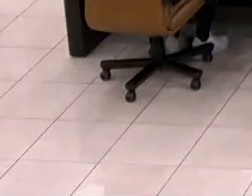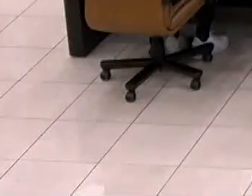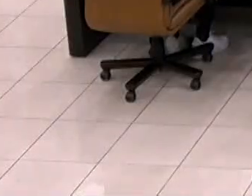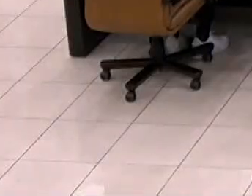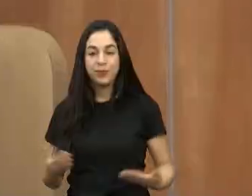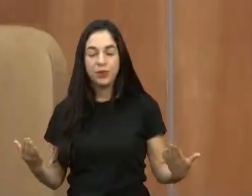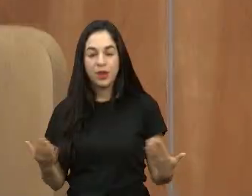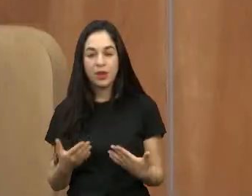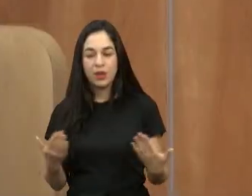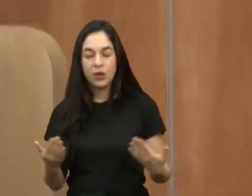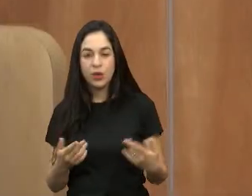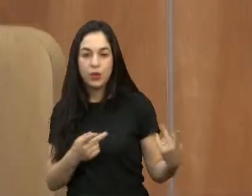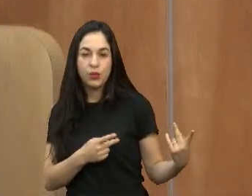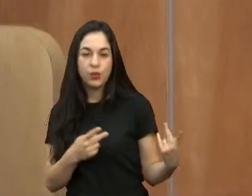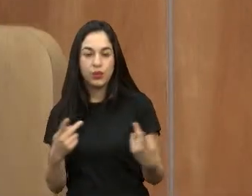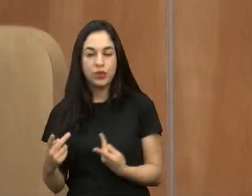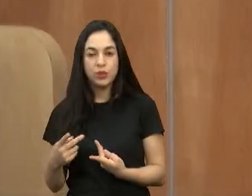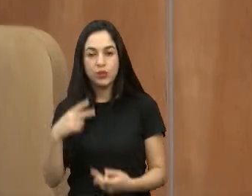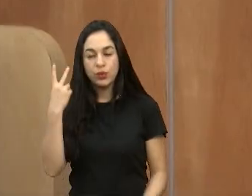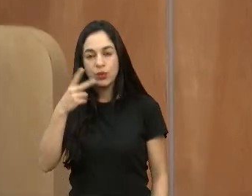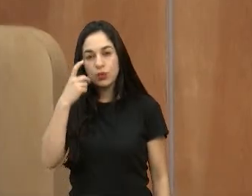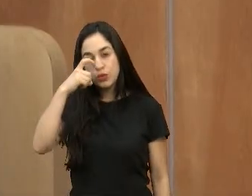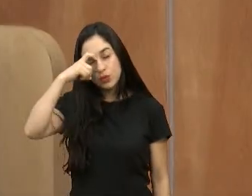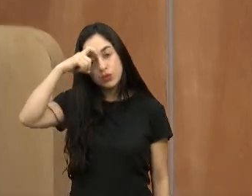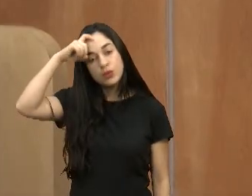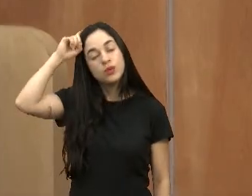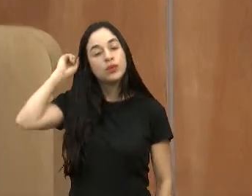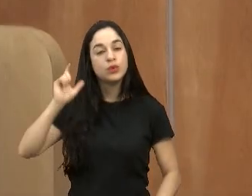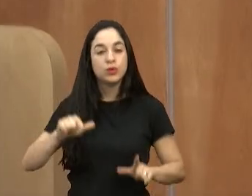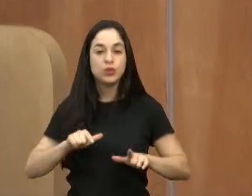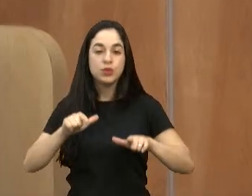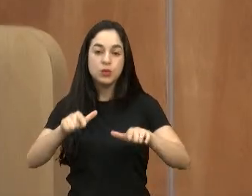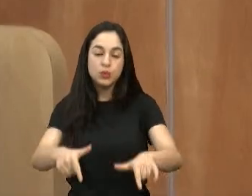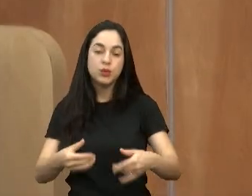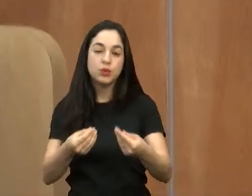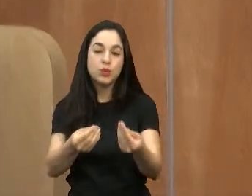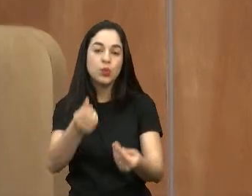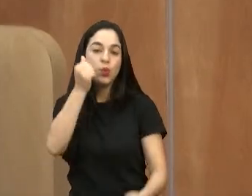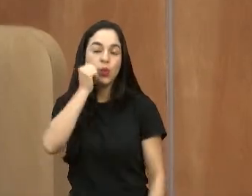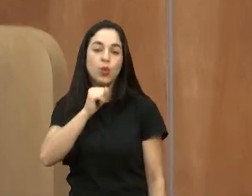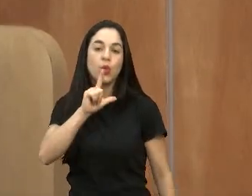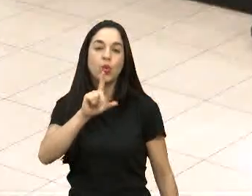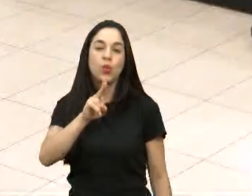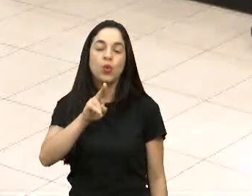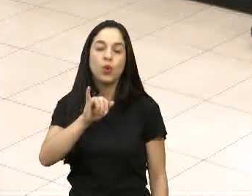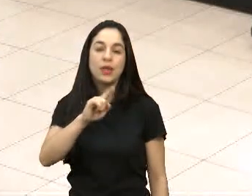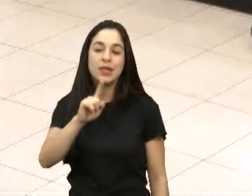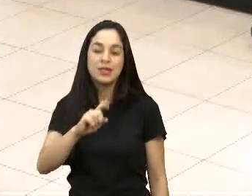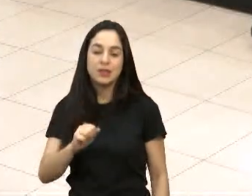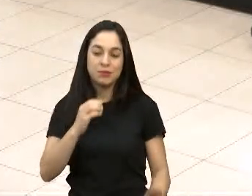Convidamos agora o vereador Joex Almeida para entregar o diploma para a cantora Luísa Pinheiro.